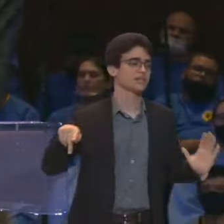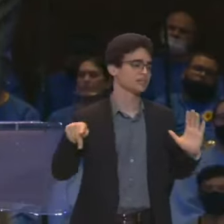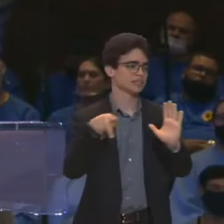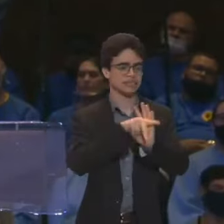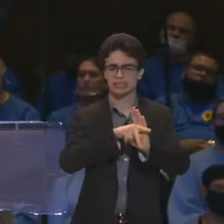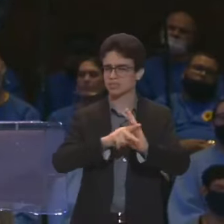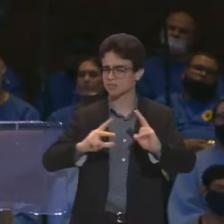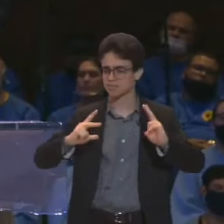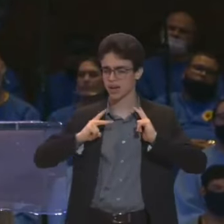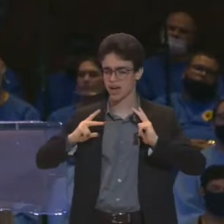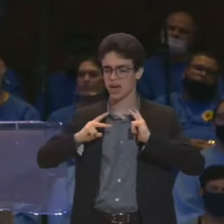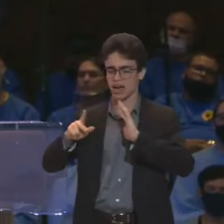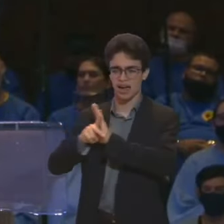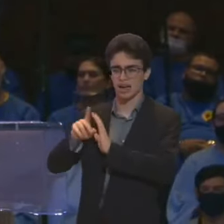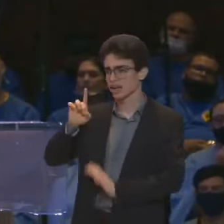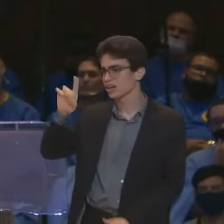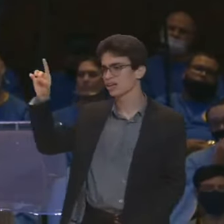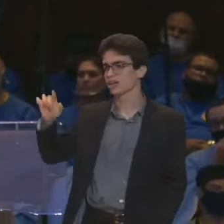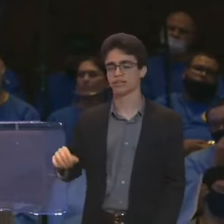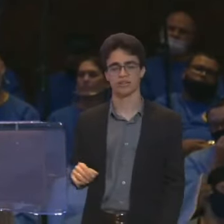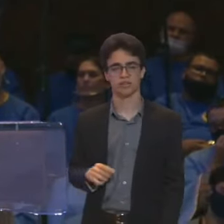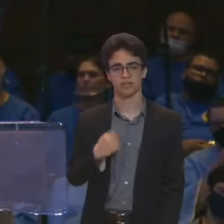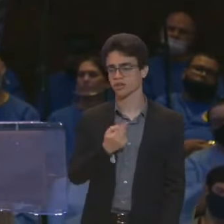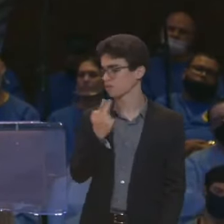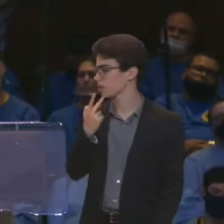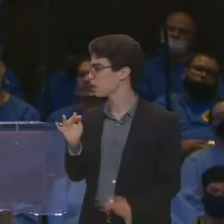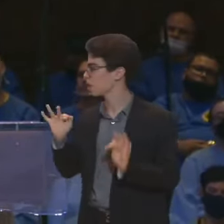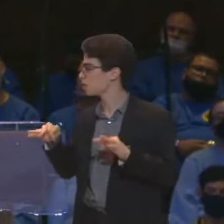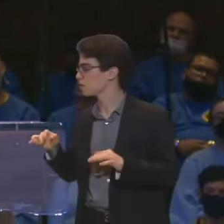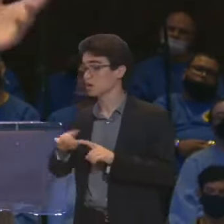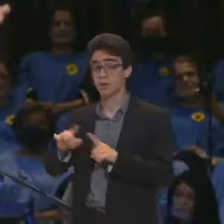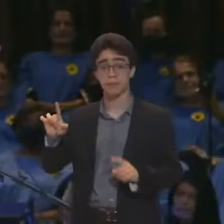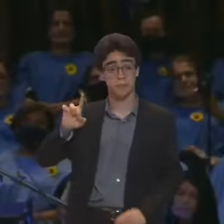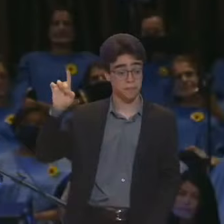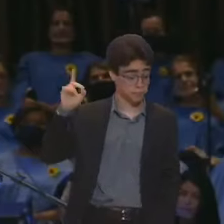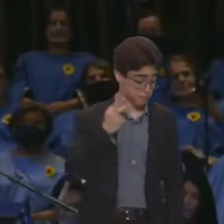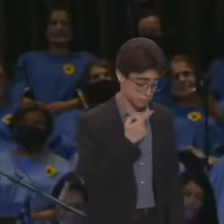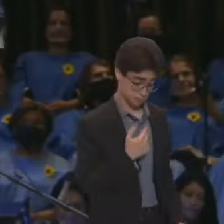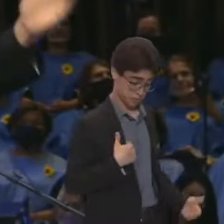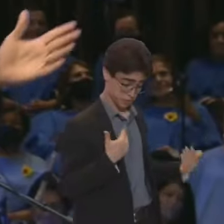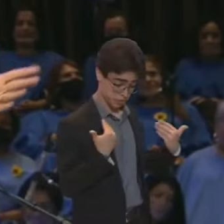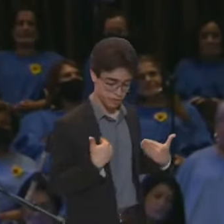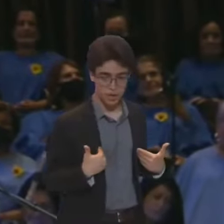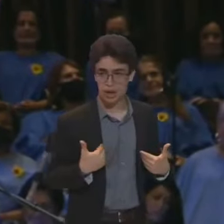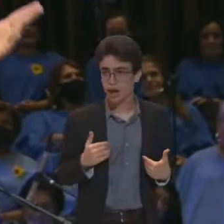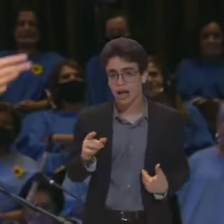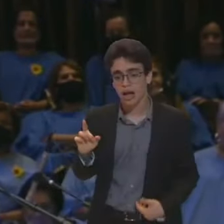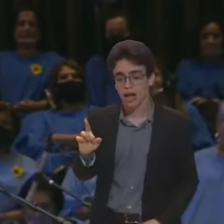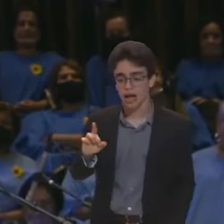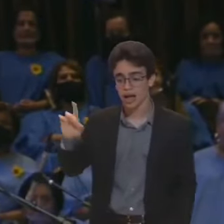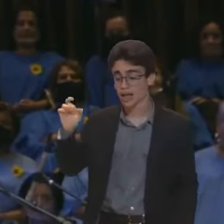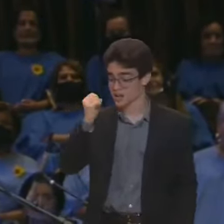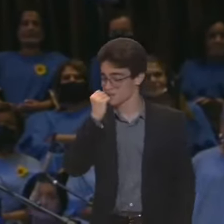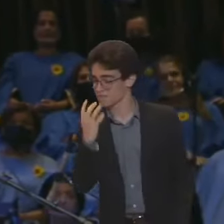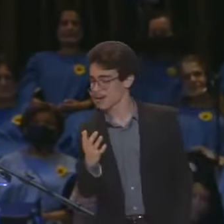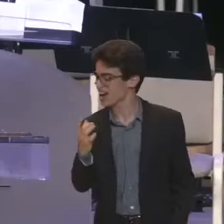Propriedade exclusiva de Deus. A gente põe um ponto onde Deus pôs uma vírgula. E a gente fica, puxa, eu sou tudo isso. Deus é bom para mim,